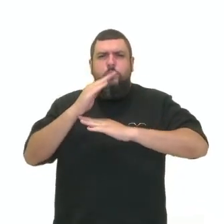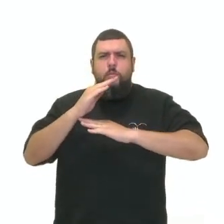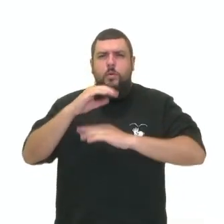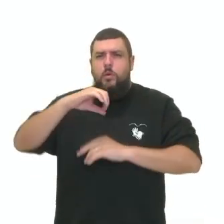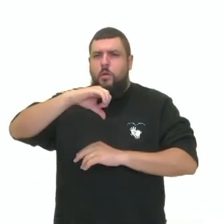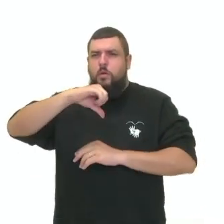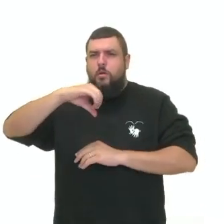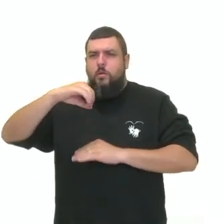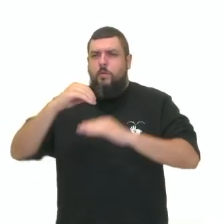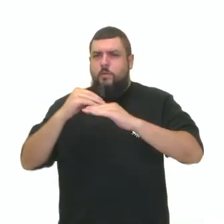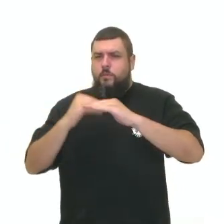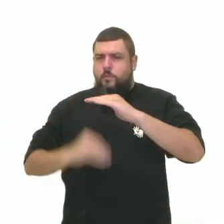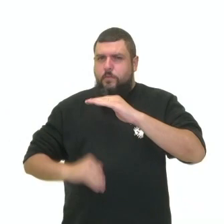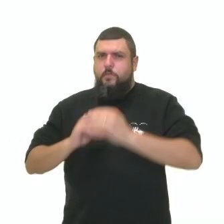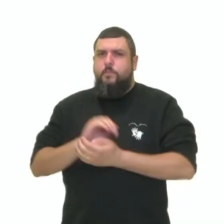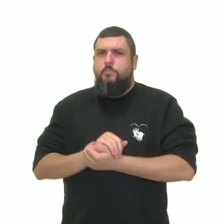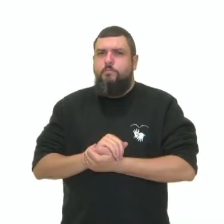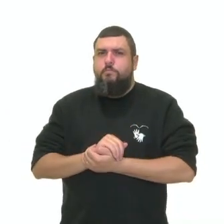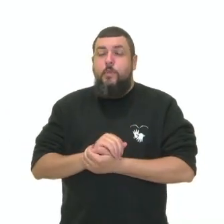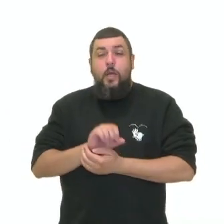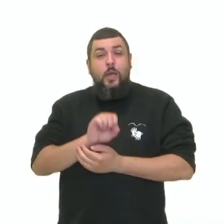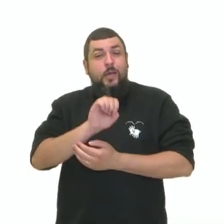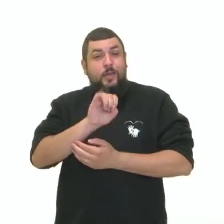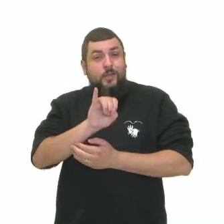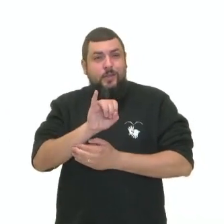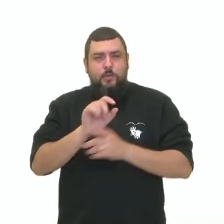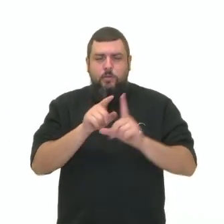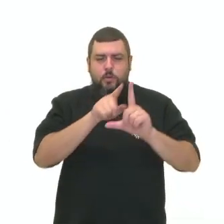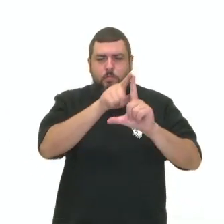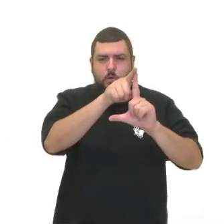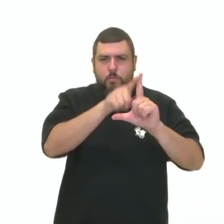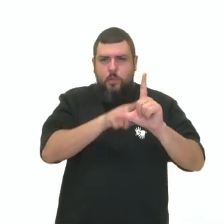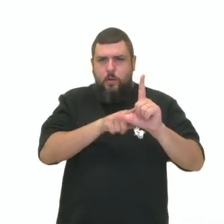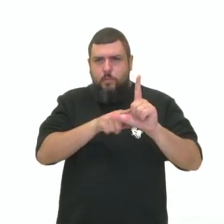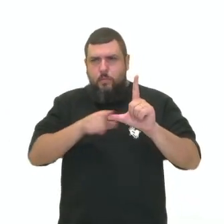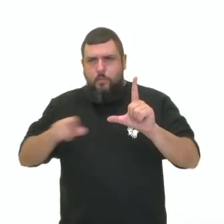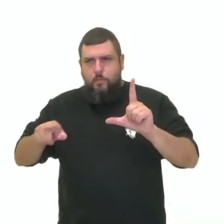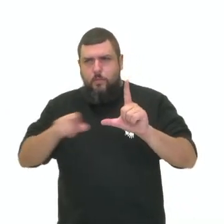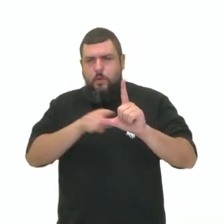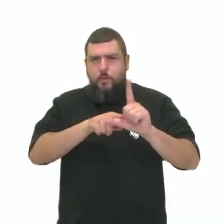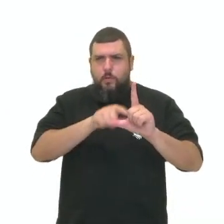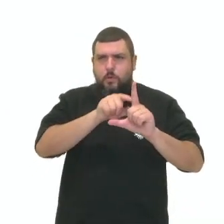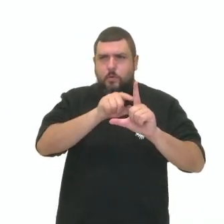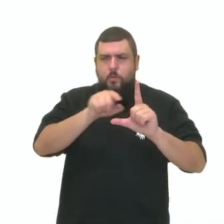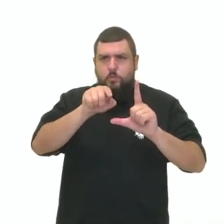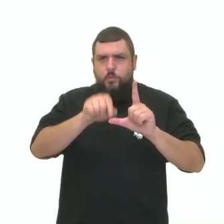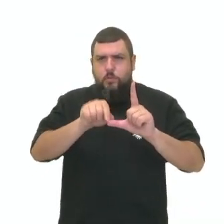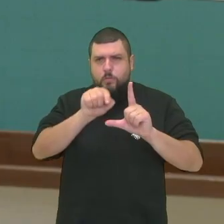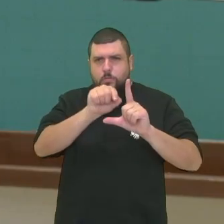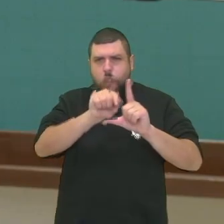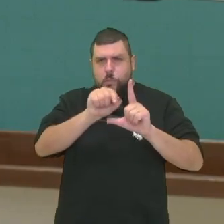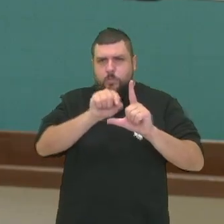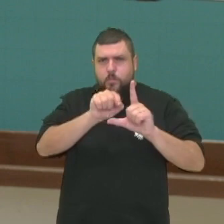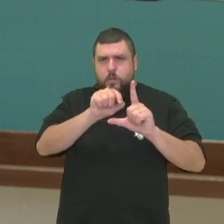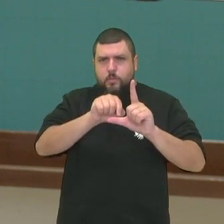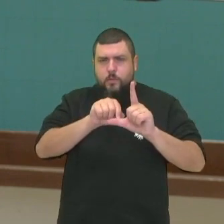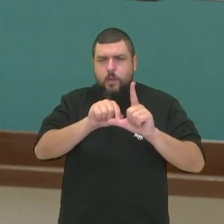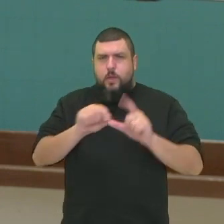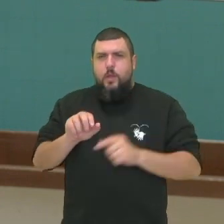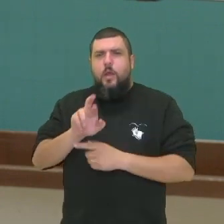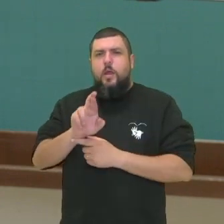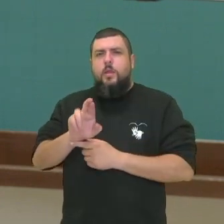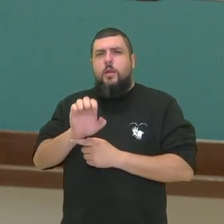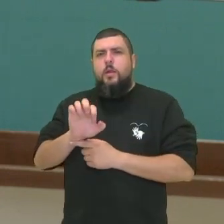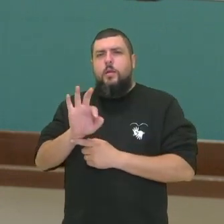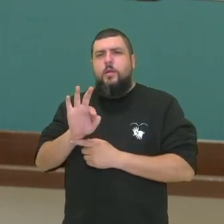bom? Agora, se a gente tem um ângulo de 90 graus, ele se chama triângulo retângulo, tá bom? Então, como que eu sei que esse ângulo é de 90